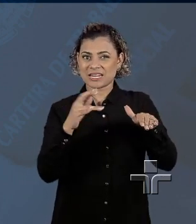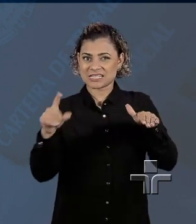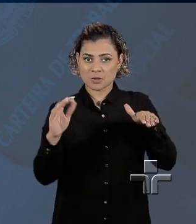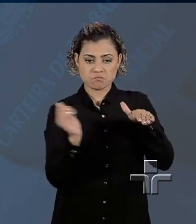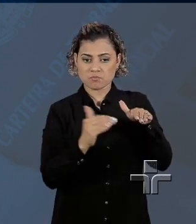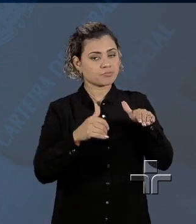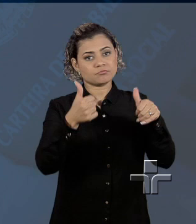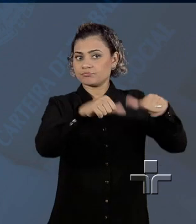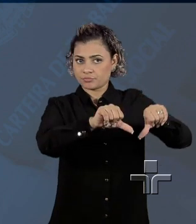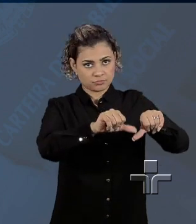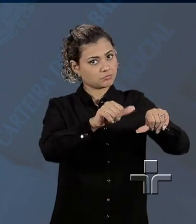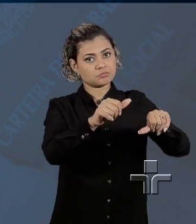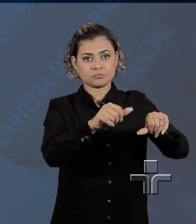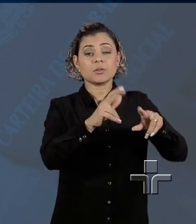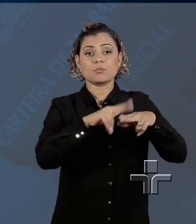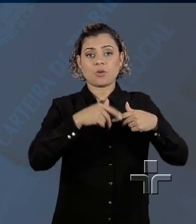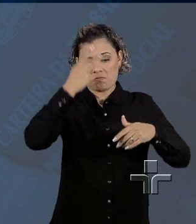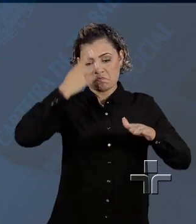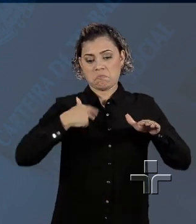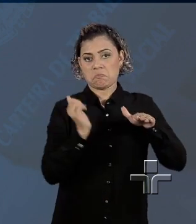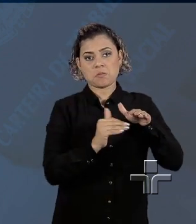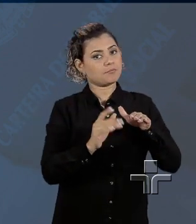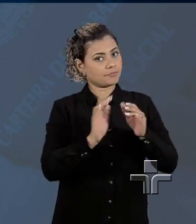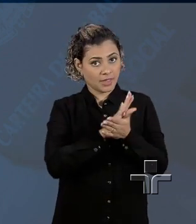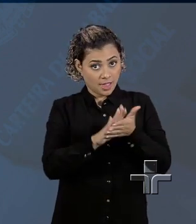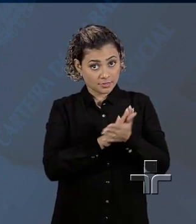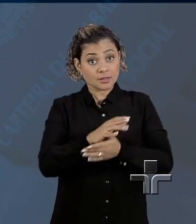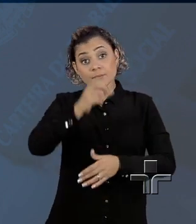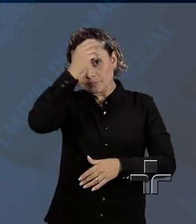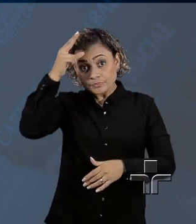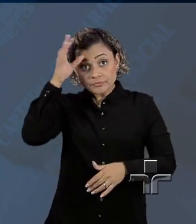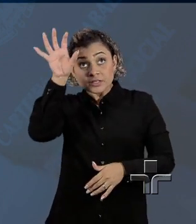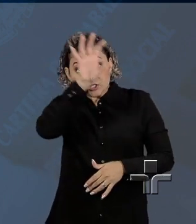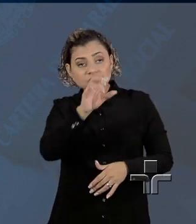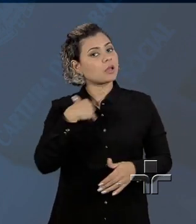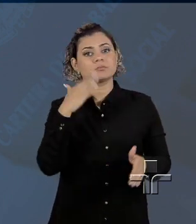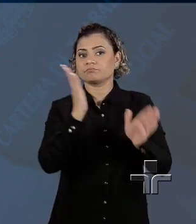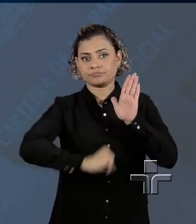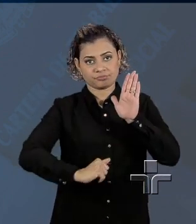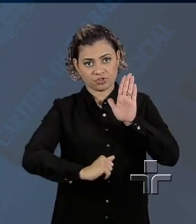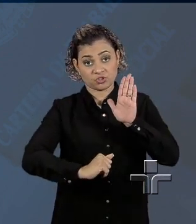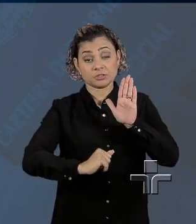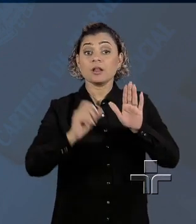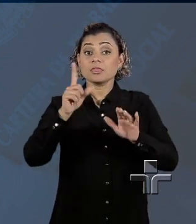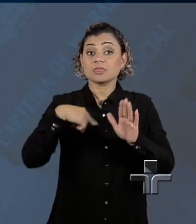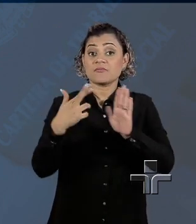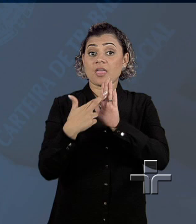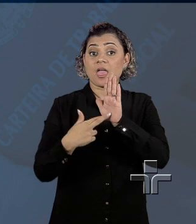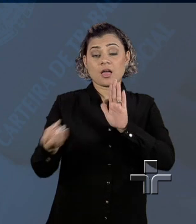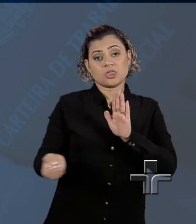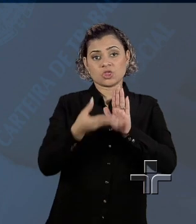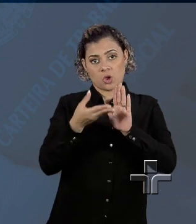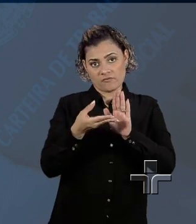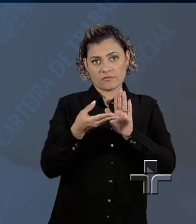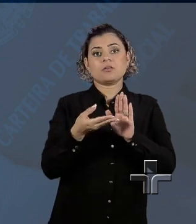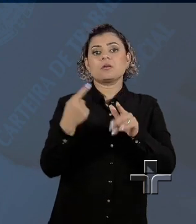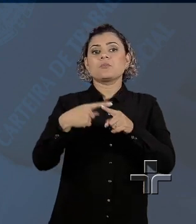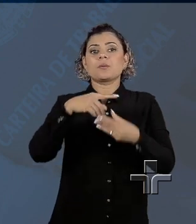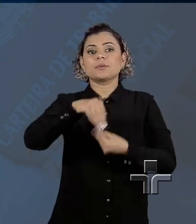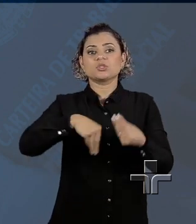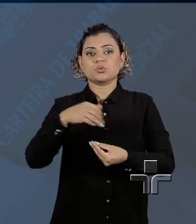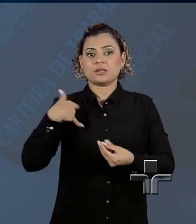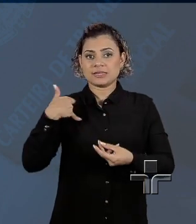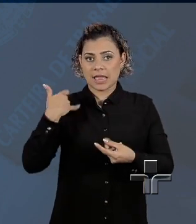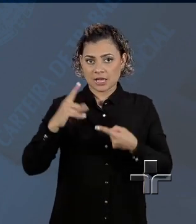própria aposentadoria. Estados e municípios ficaram fora do texto. Foi criada uma nova regra de transição, que mistura